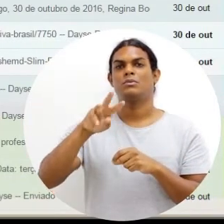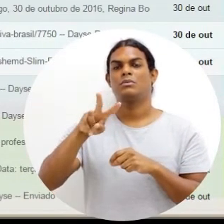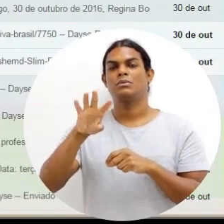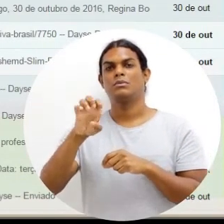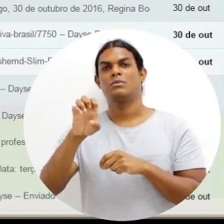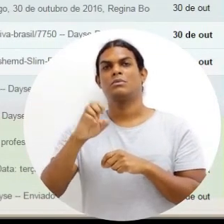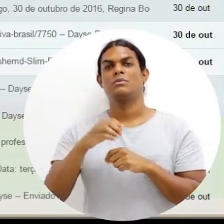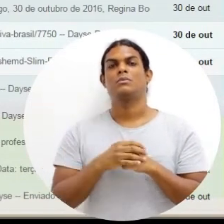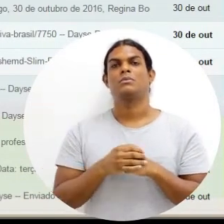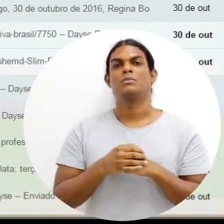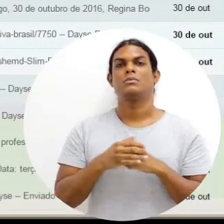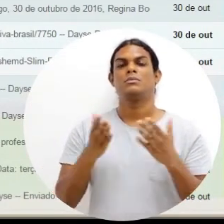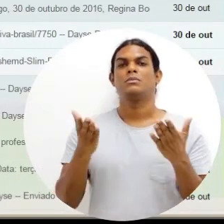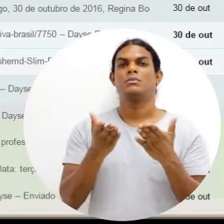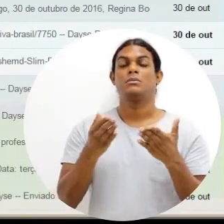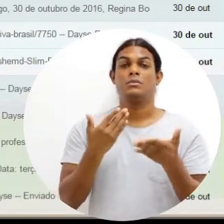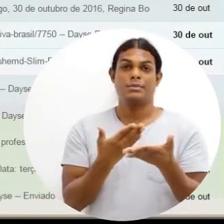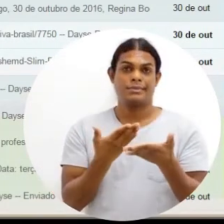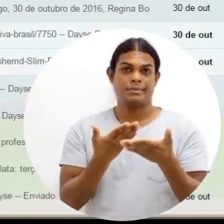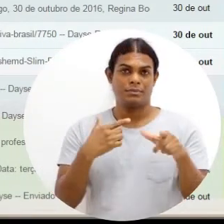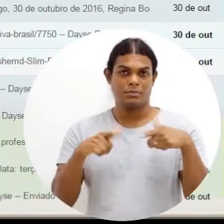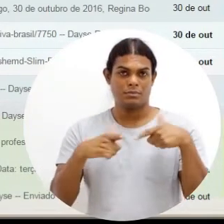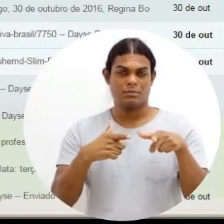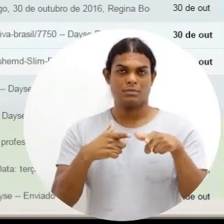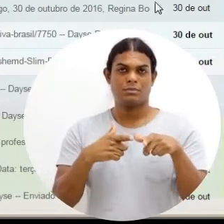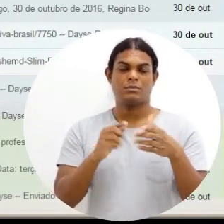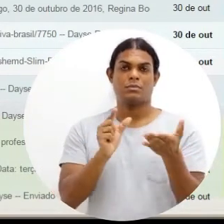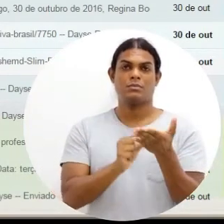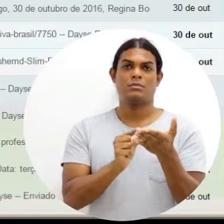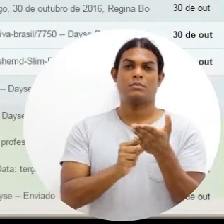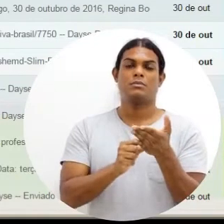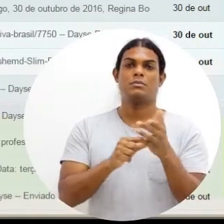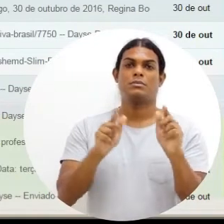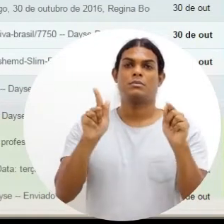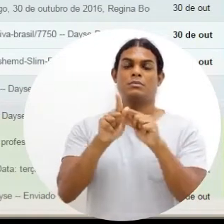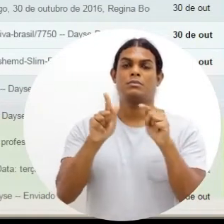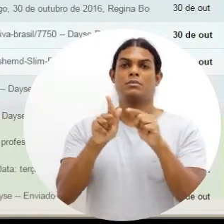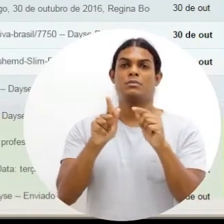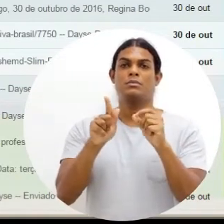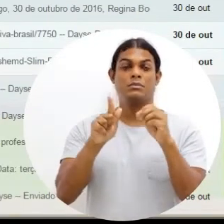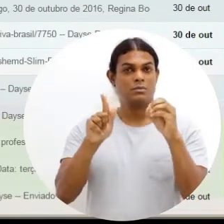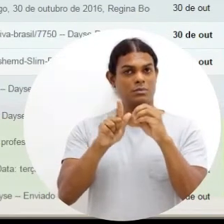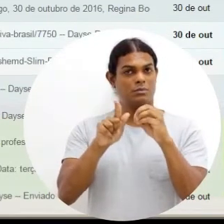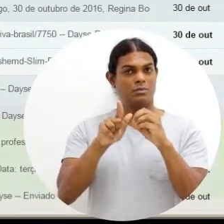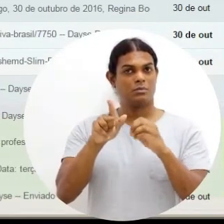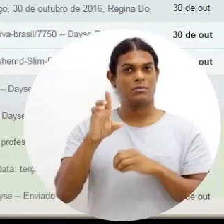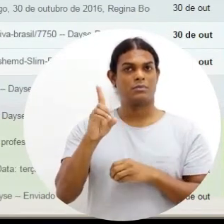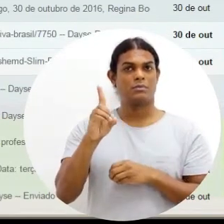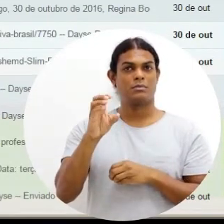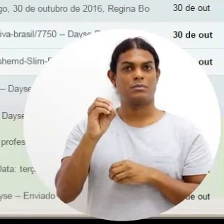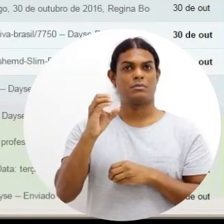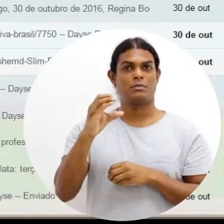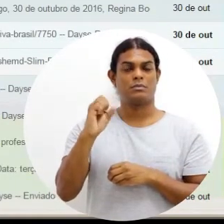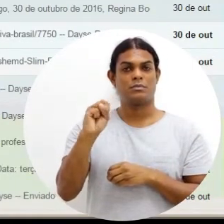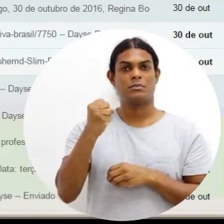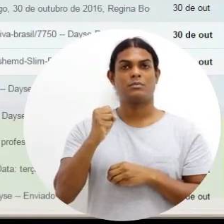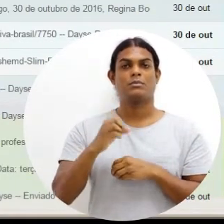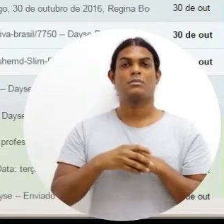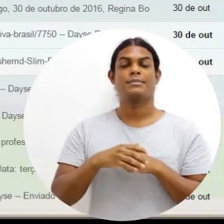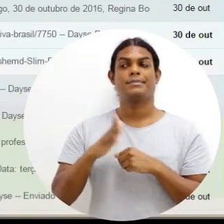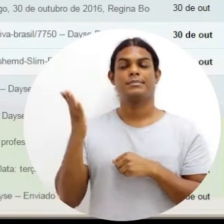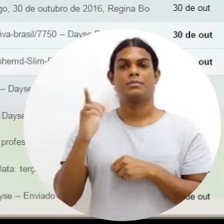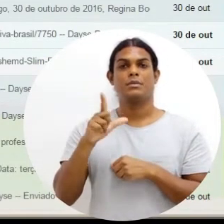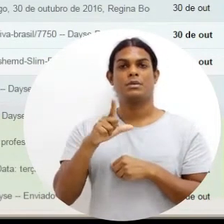trabalhar especificamente com o Google Docs. E aí aqui vocês têm a página do e-mail de vocês, é preciso que vocês estejam logados